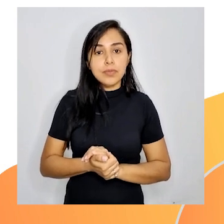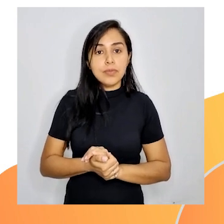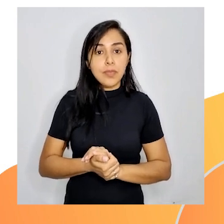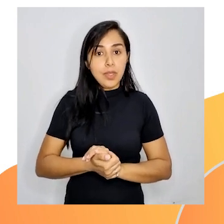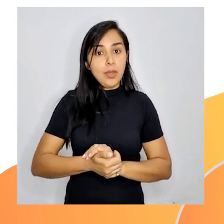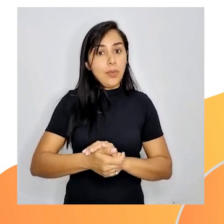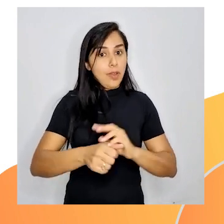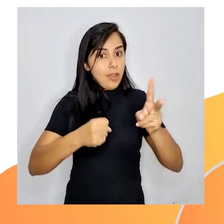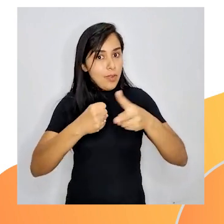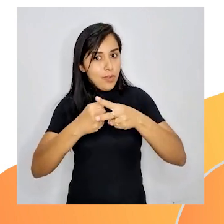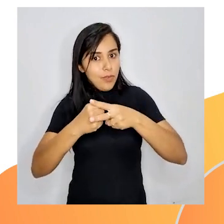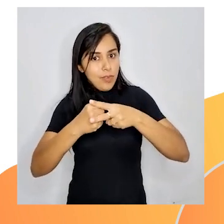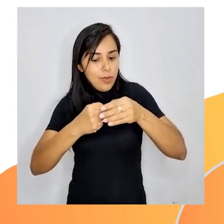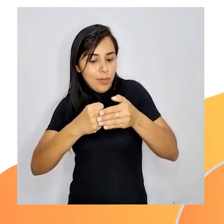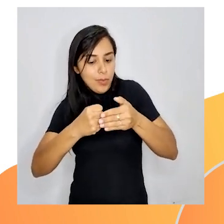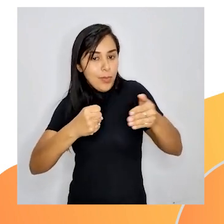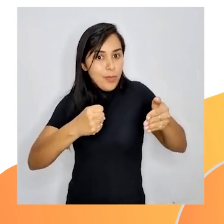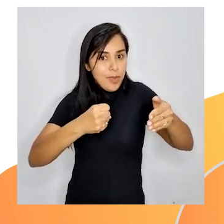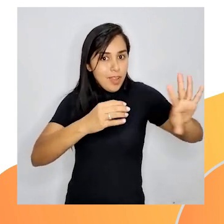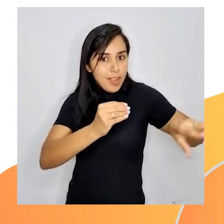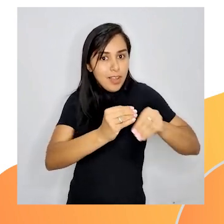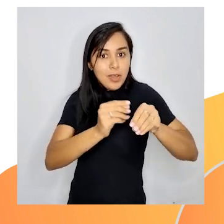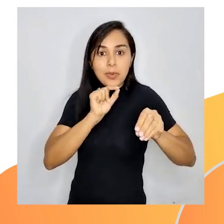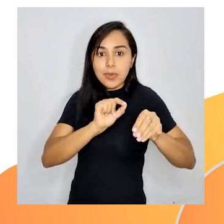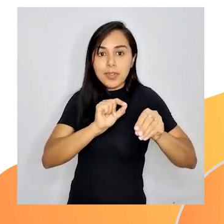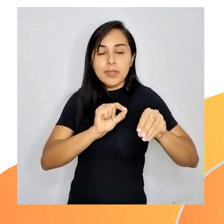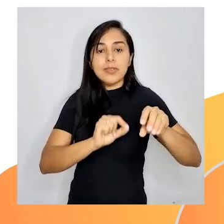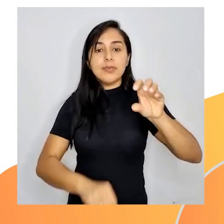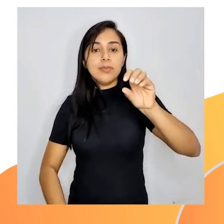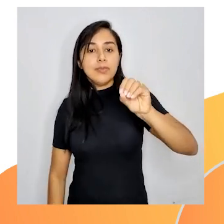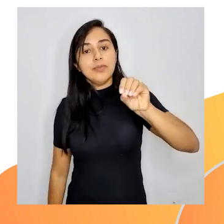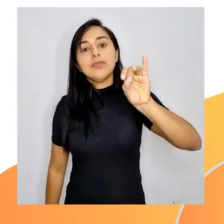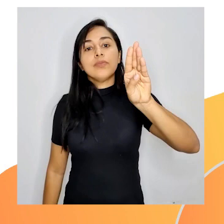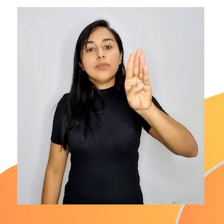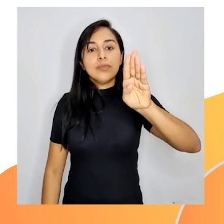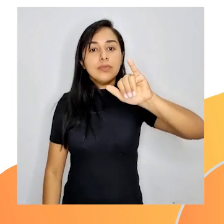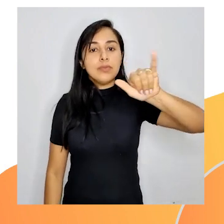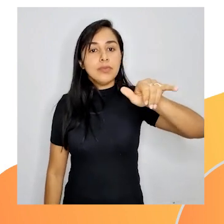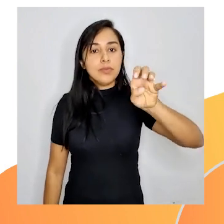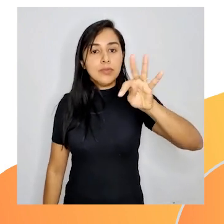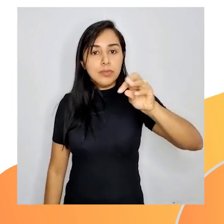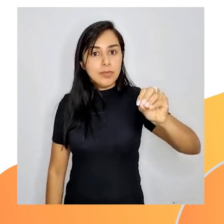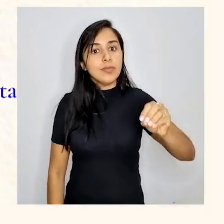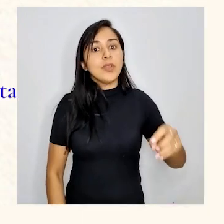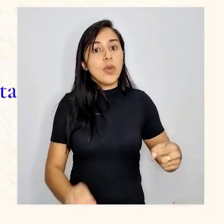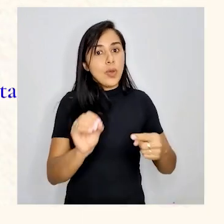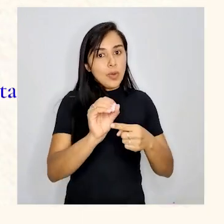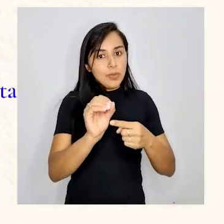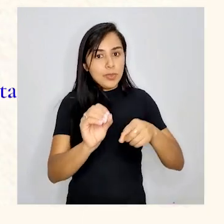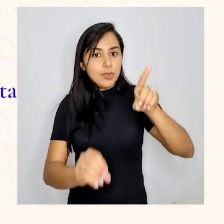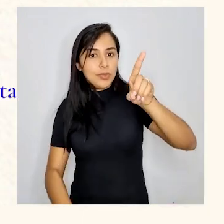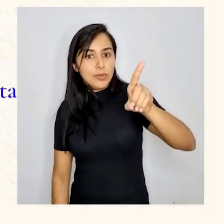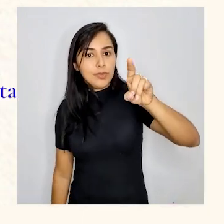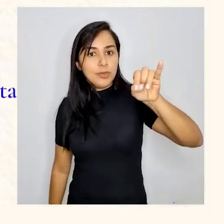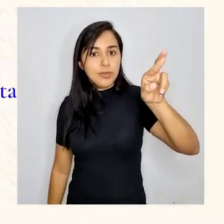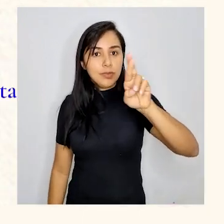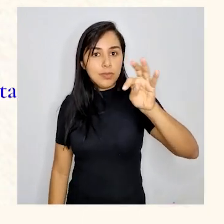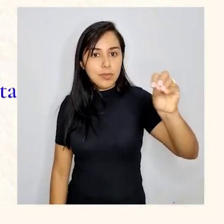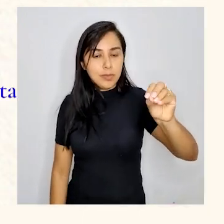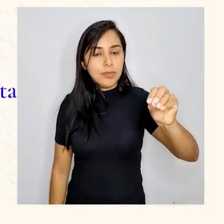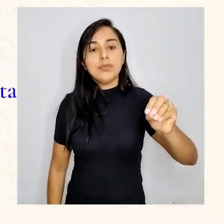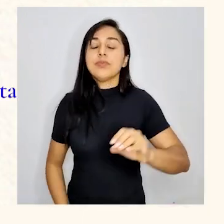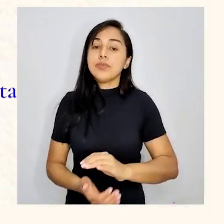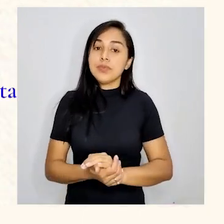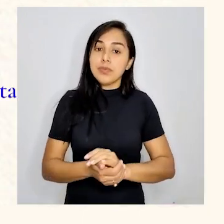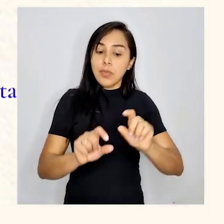gente? É chamado de objeto direto. Logo, que vocês sejam felizes é